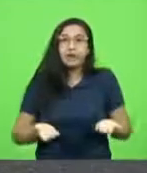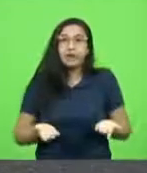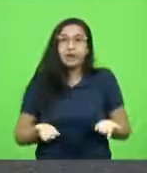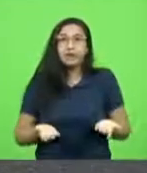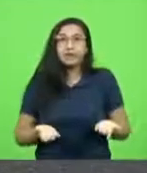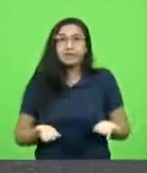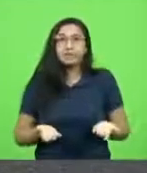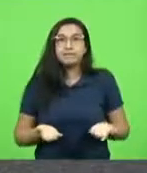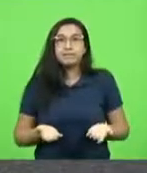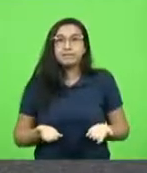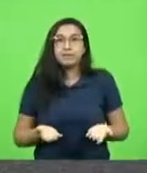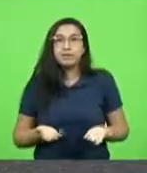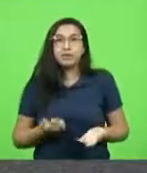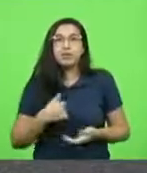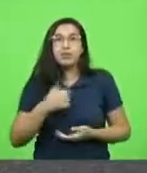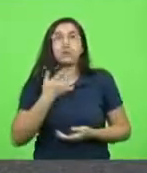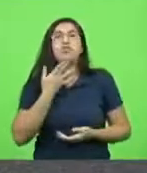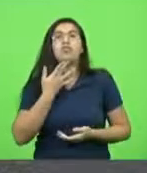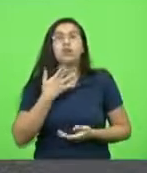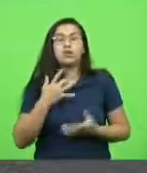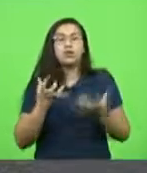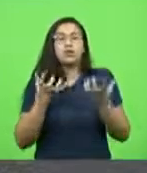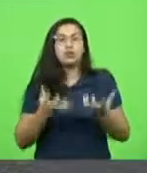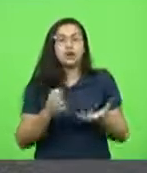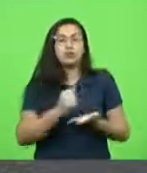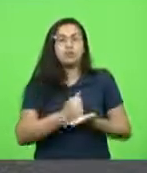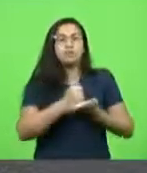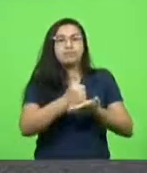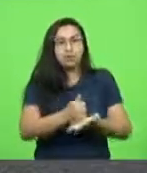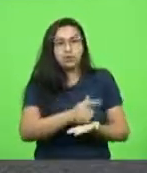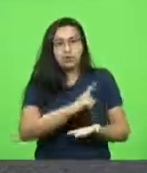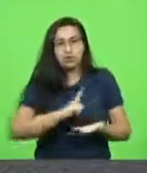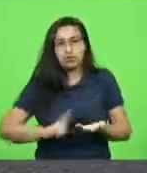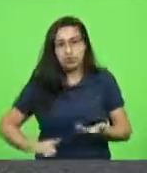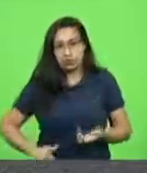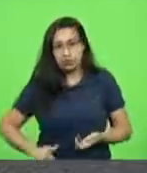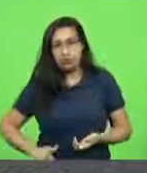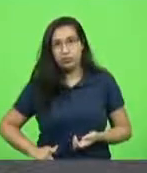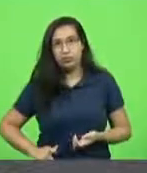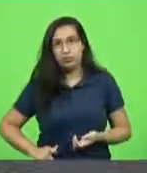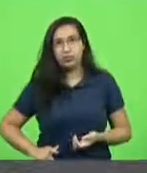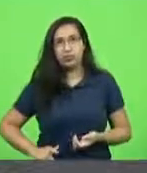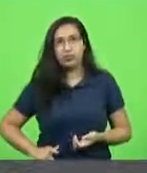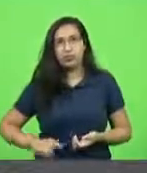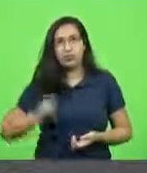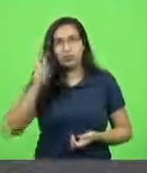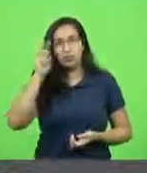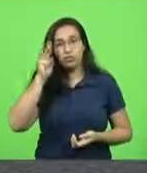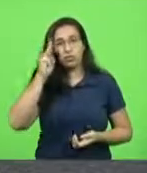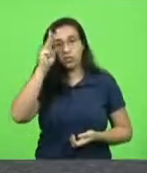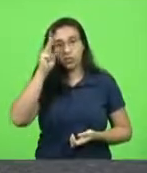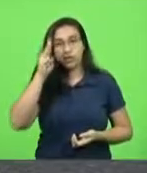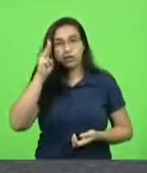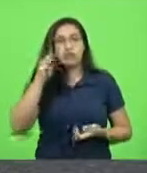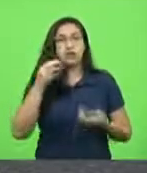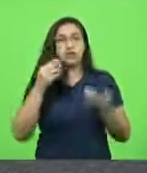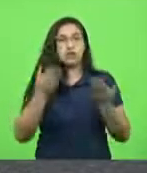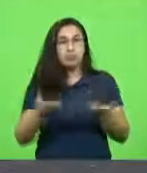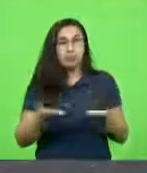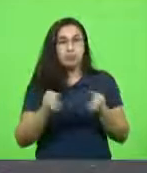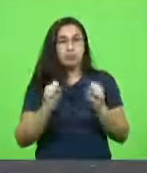tenho vontade de dar todo apoio ao governo de ajudar o governo é Carlos Moisés que as coisas possam